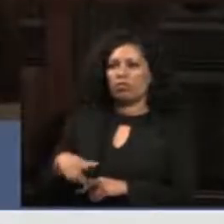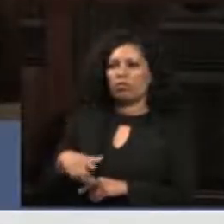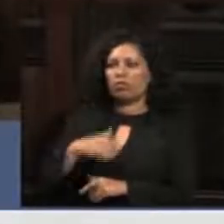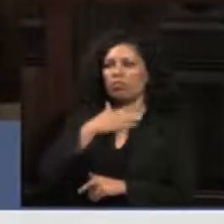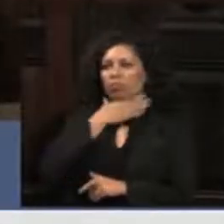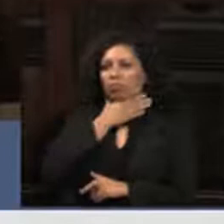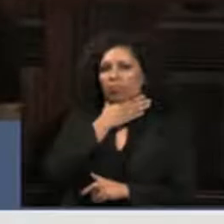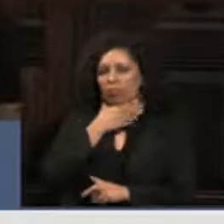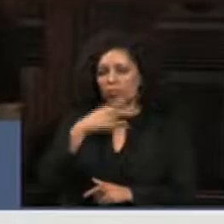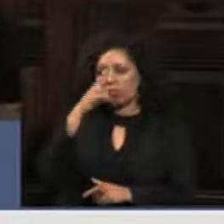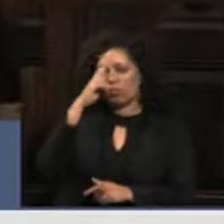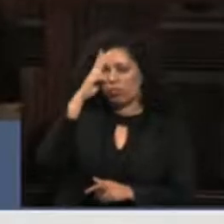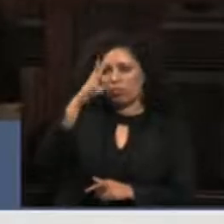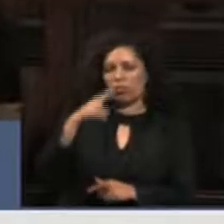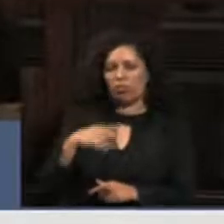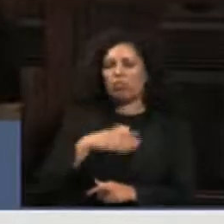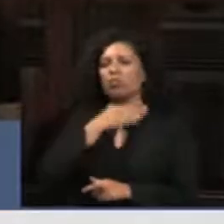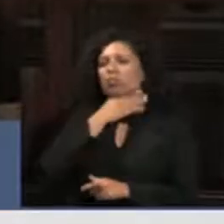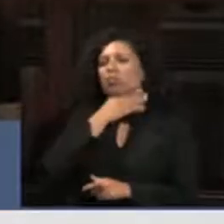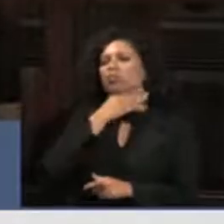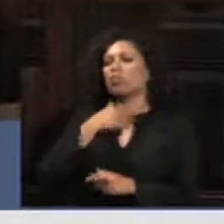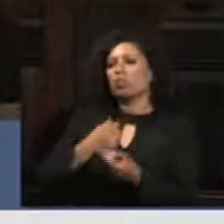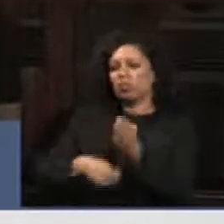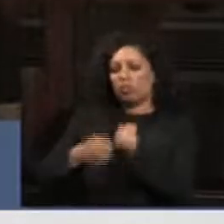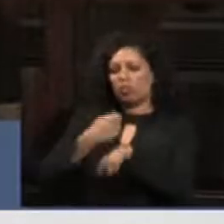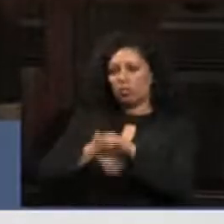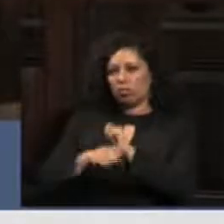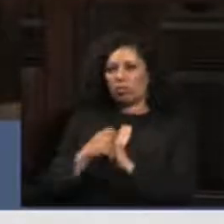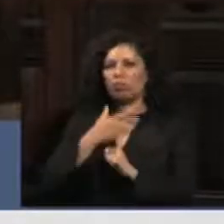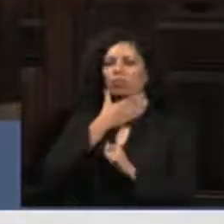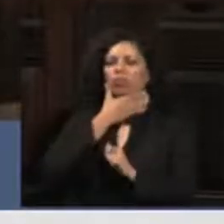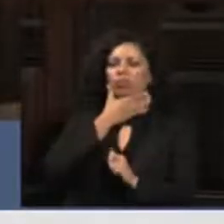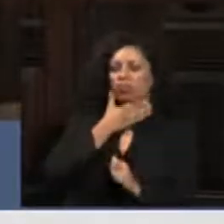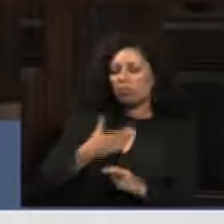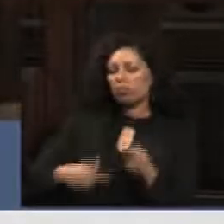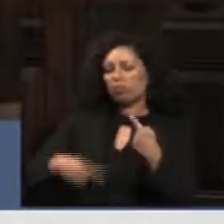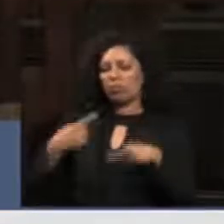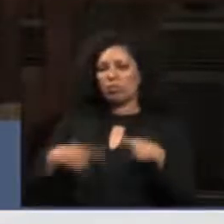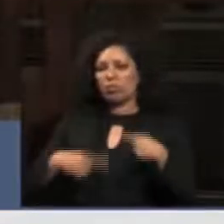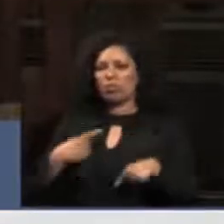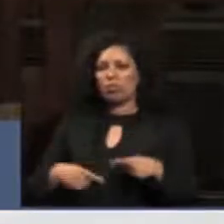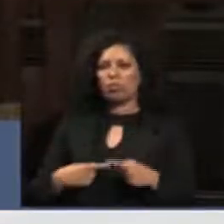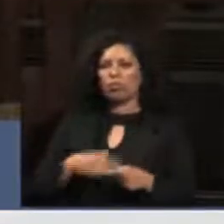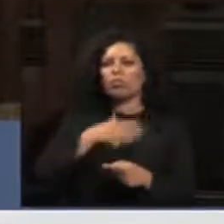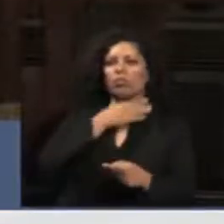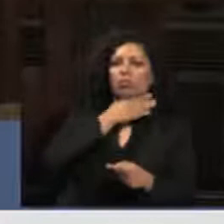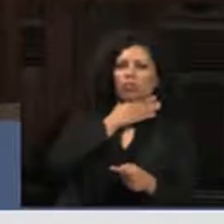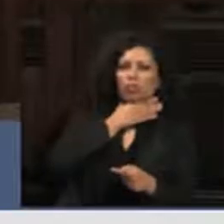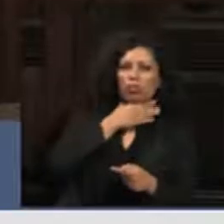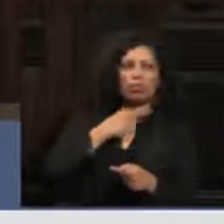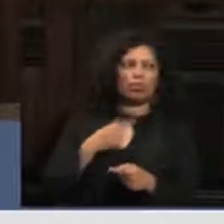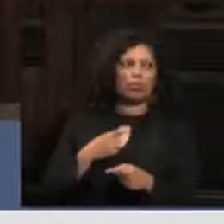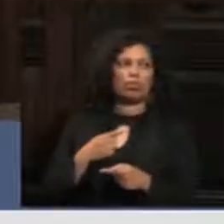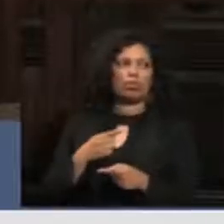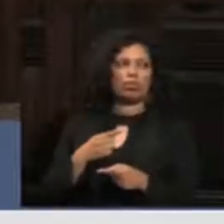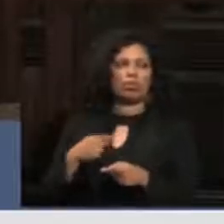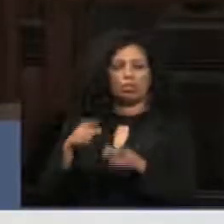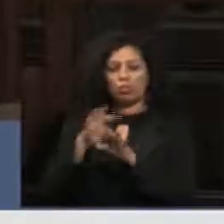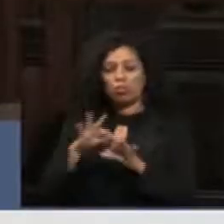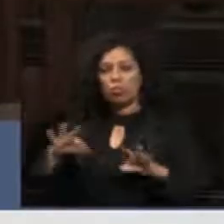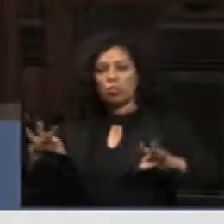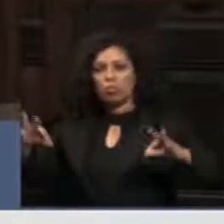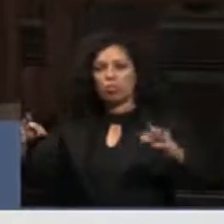crises, onde a crise econômica, a crise política, a crise institucional